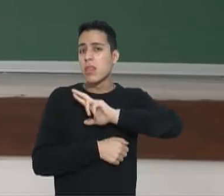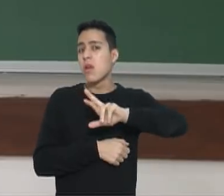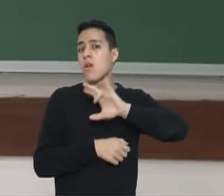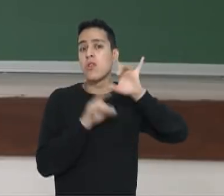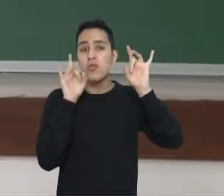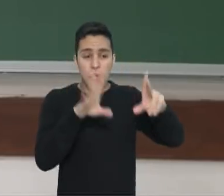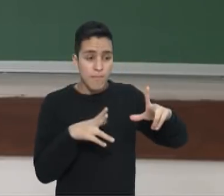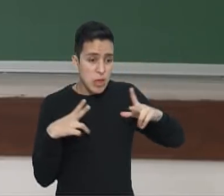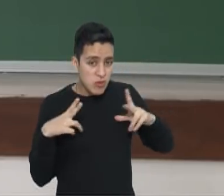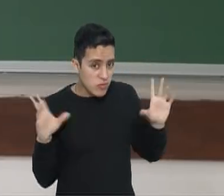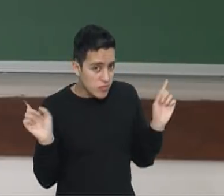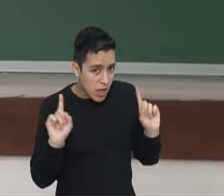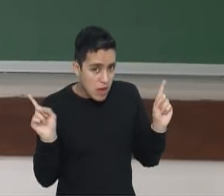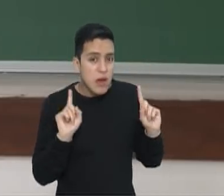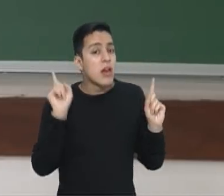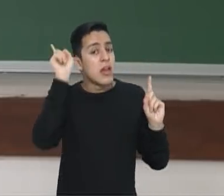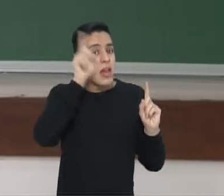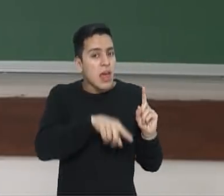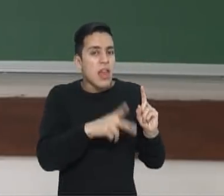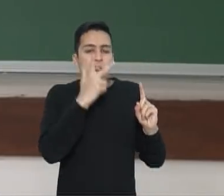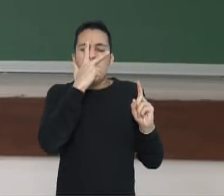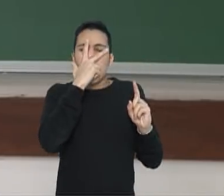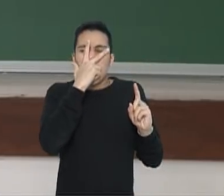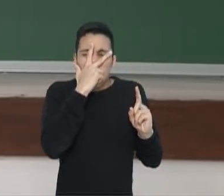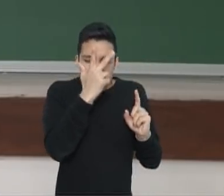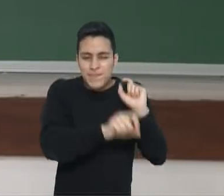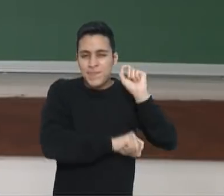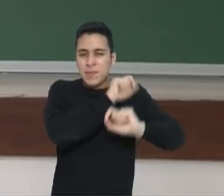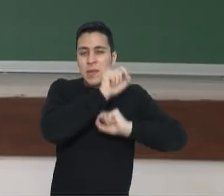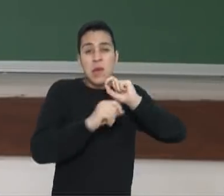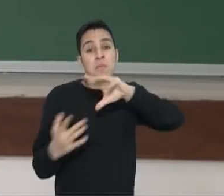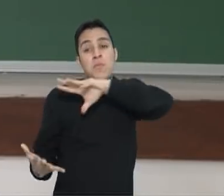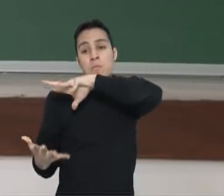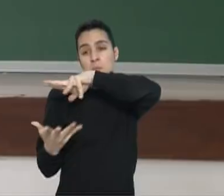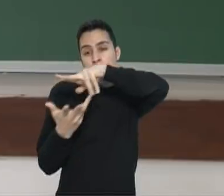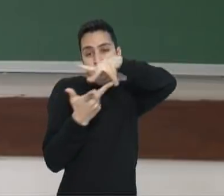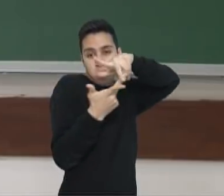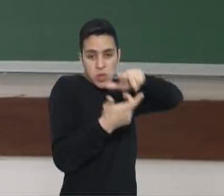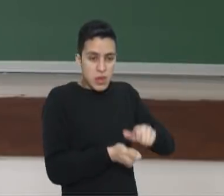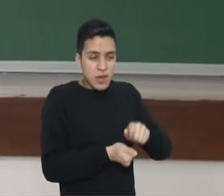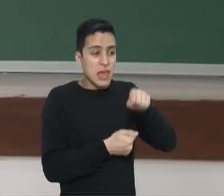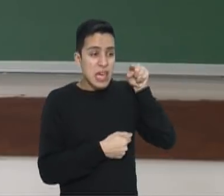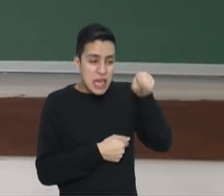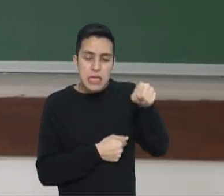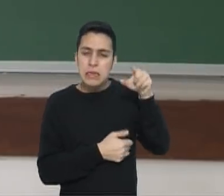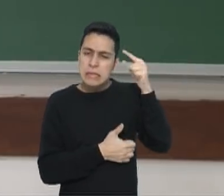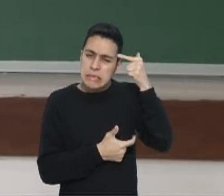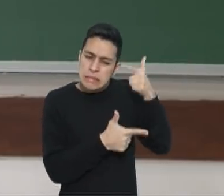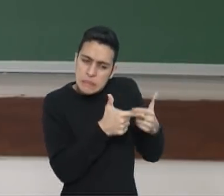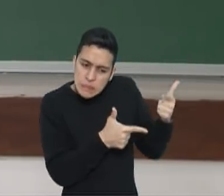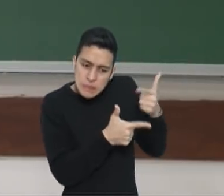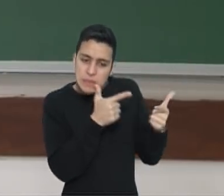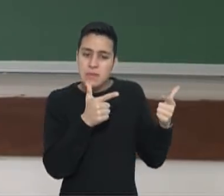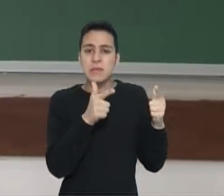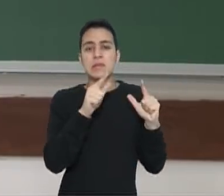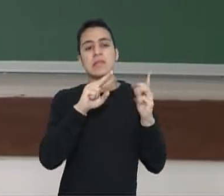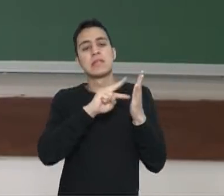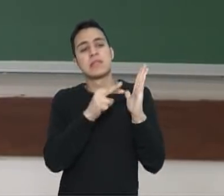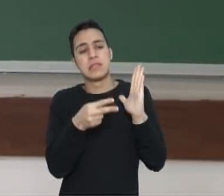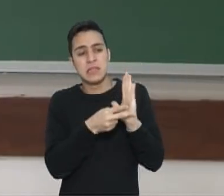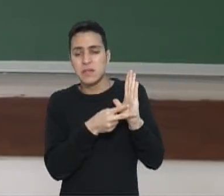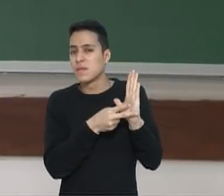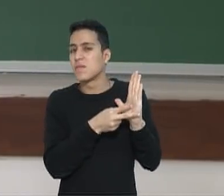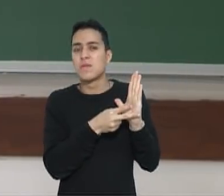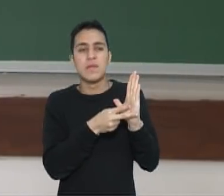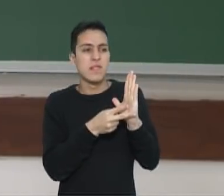só particular do Bob Fischer, era uma questão internacional. Ela refletia na psique desse